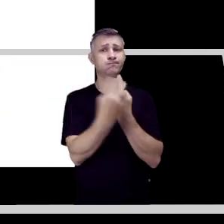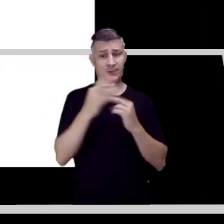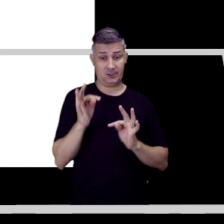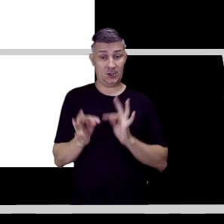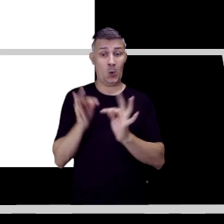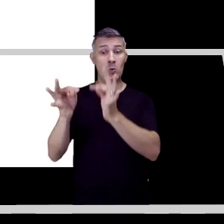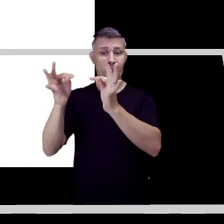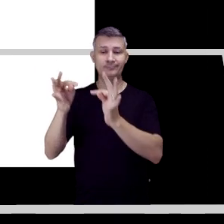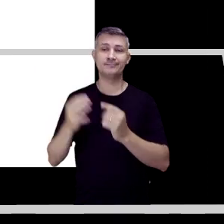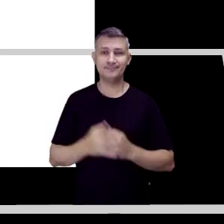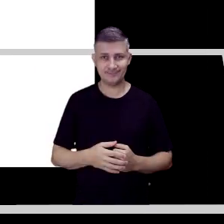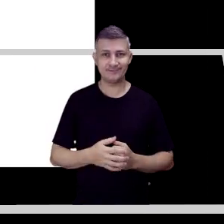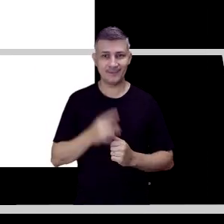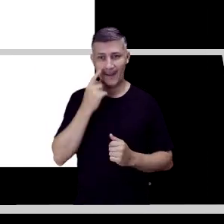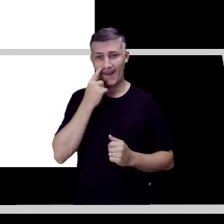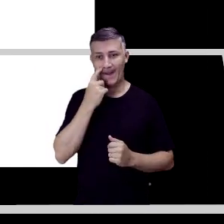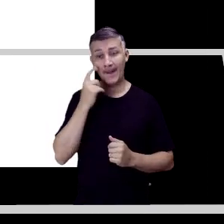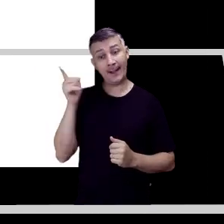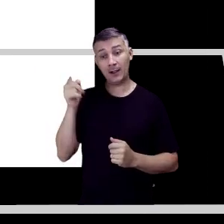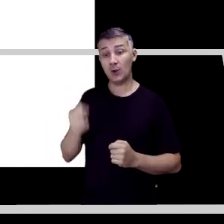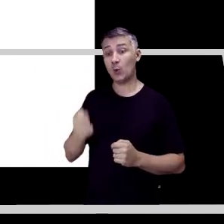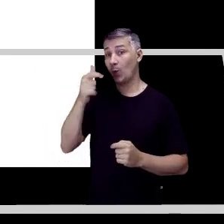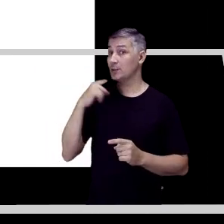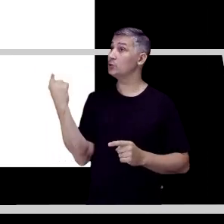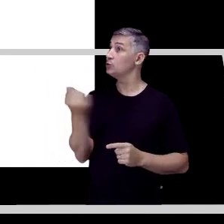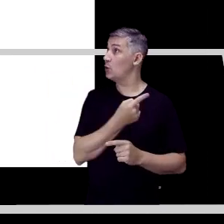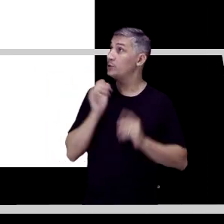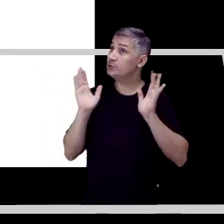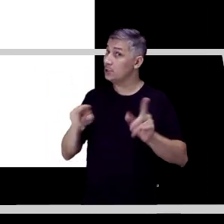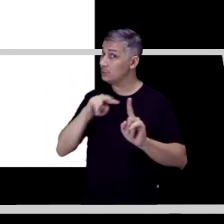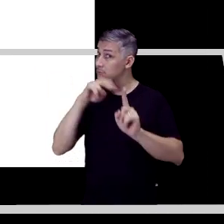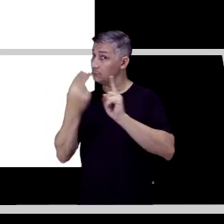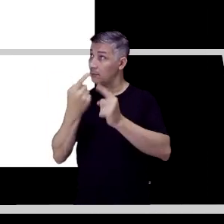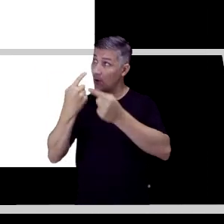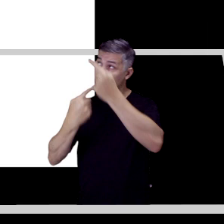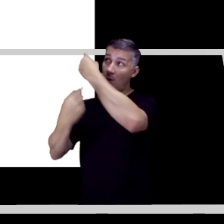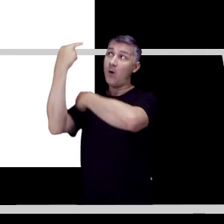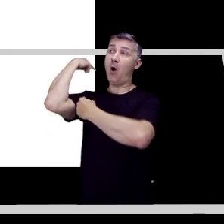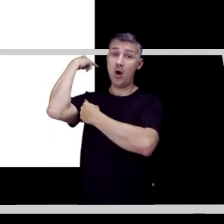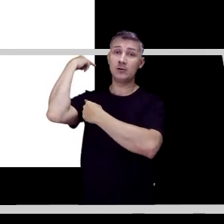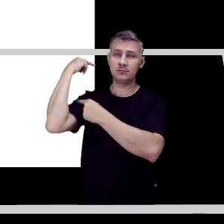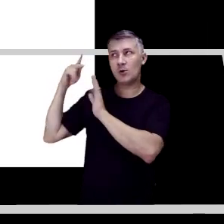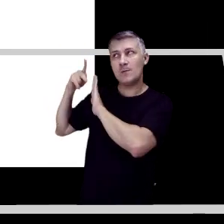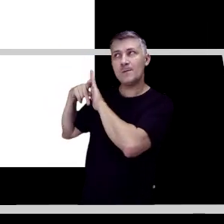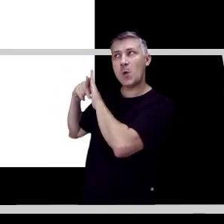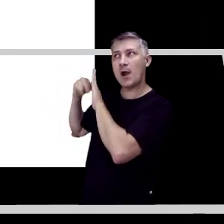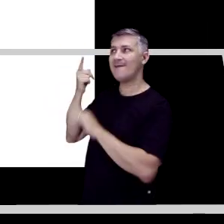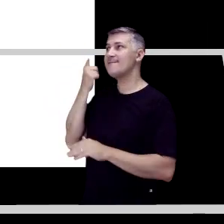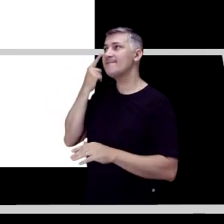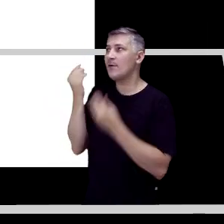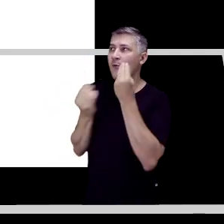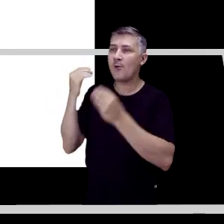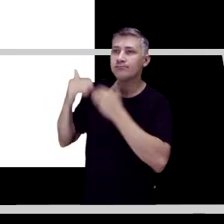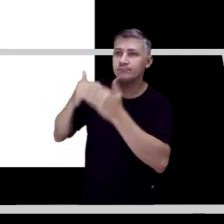de vista da tecnologia. Ou seja, quase que nós mesmos olhando para trás para o projeto e